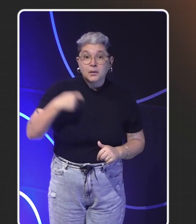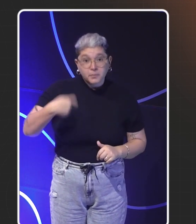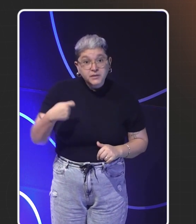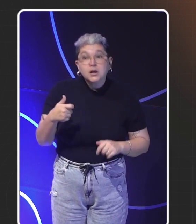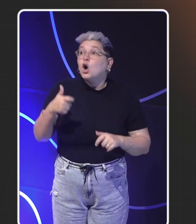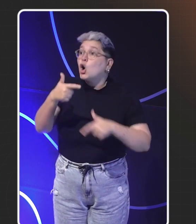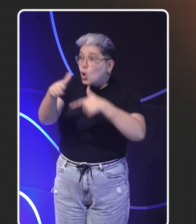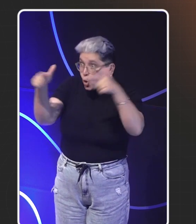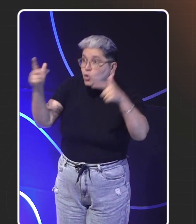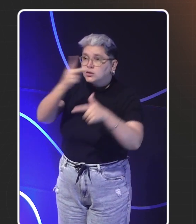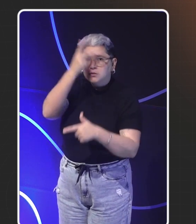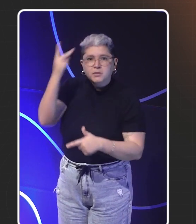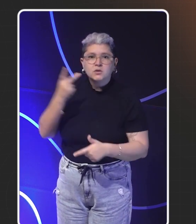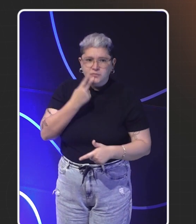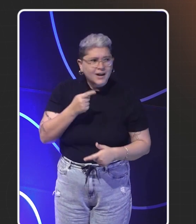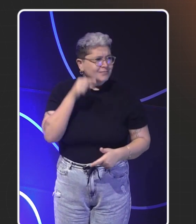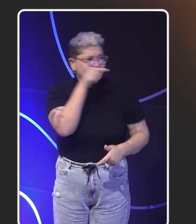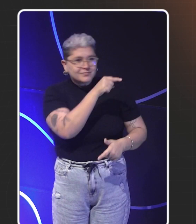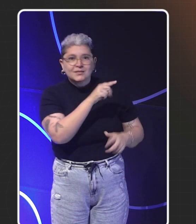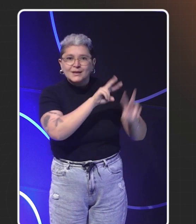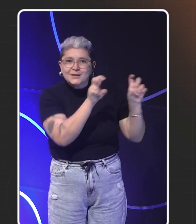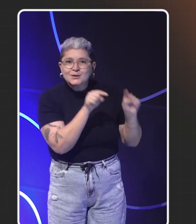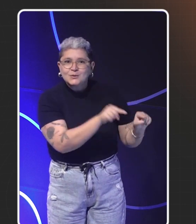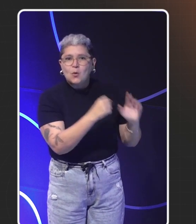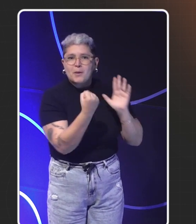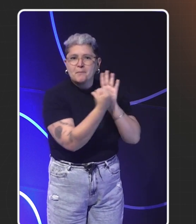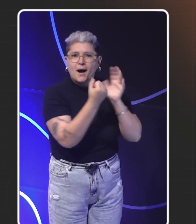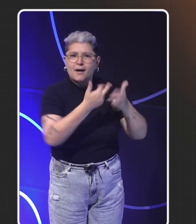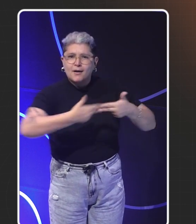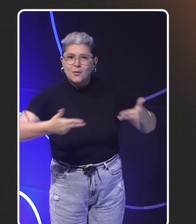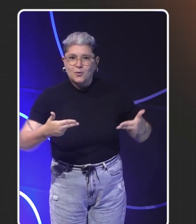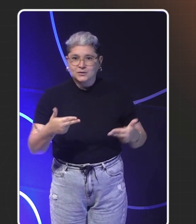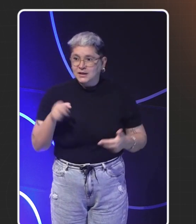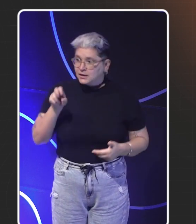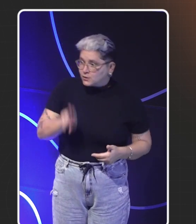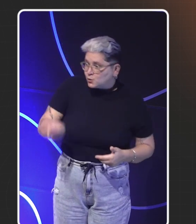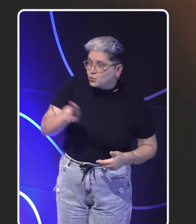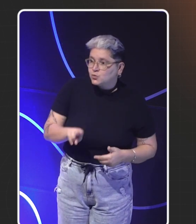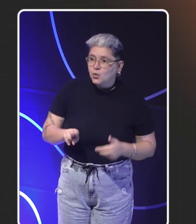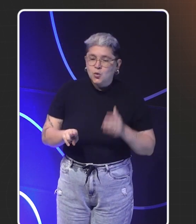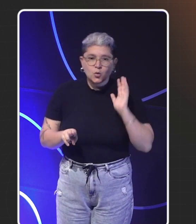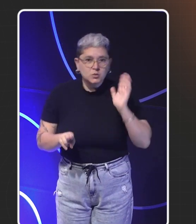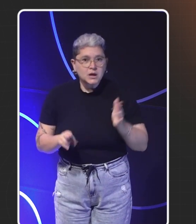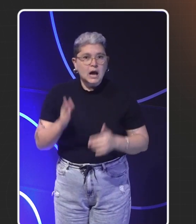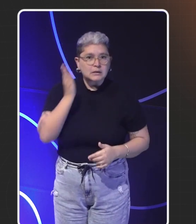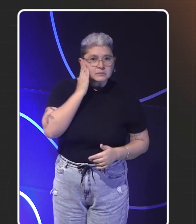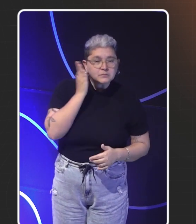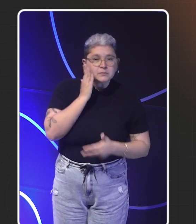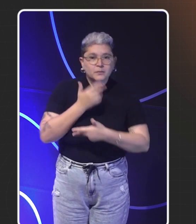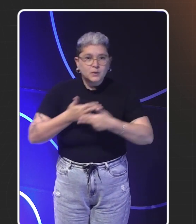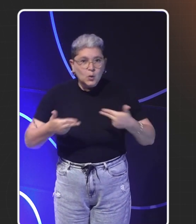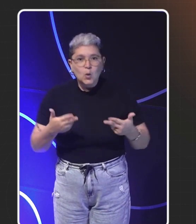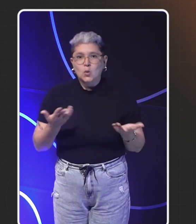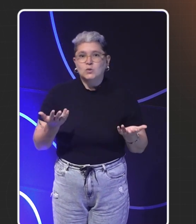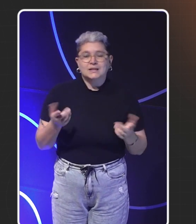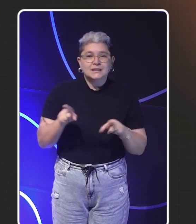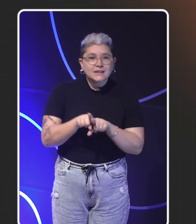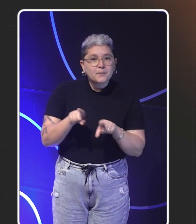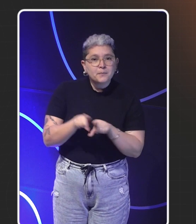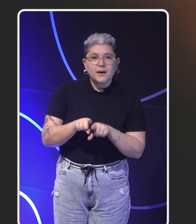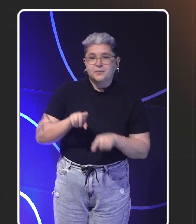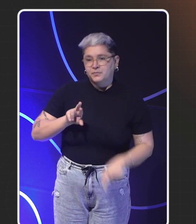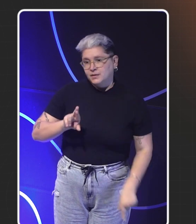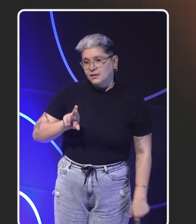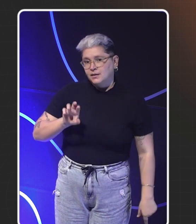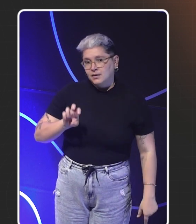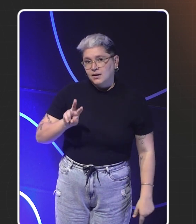também de outras pessoas que deem opinião sobre ela, opinião de quem já usou, de quem testou, de quem faz reviews na internet. E,